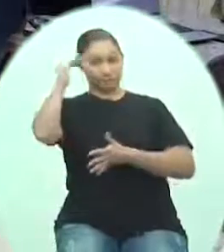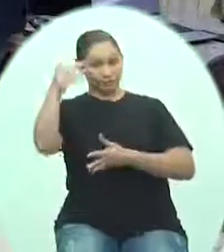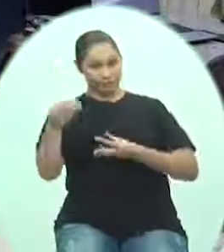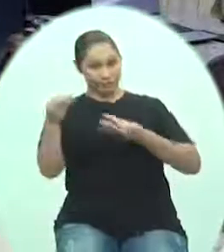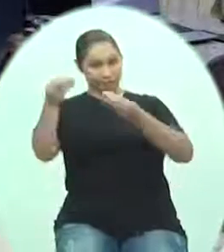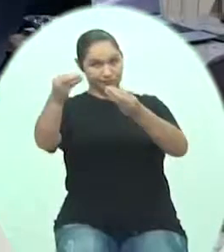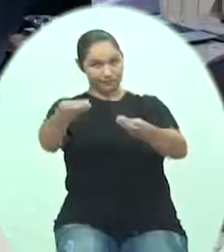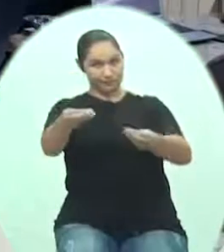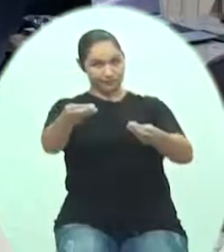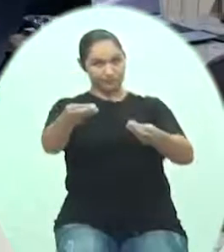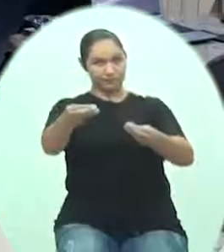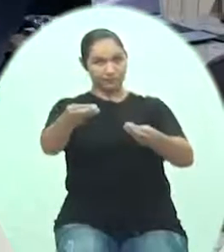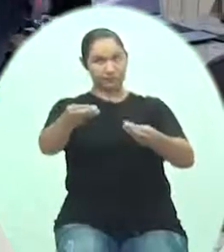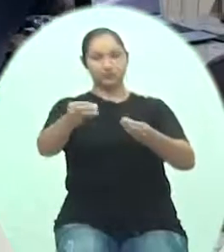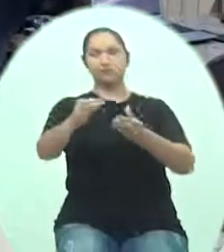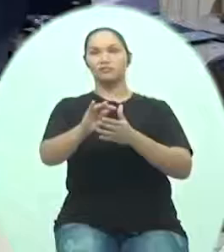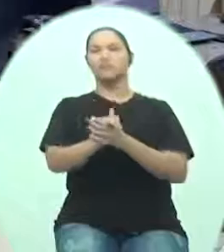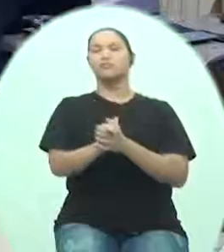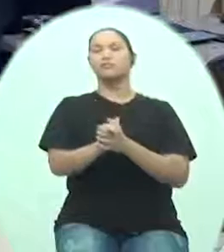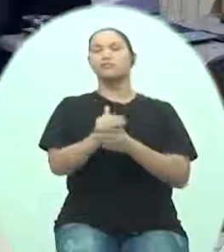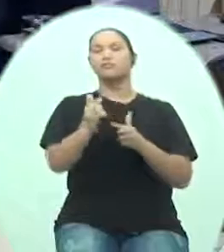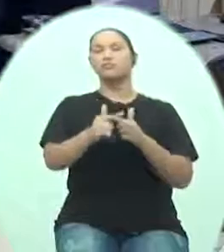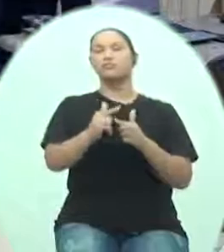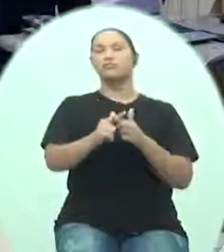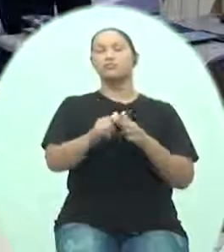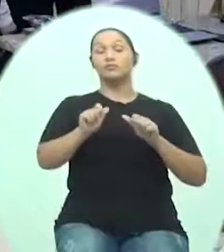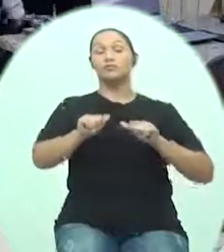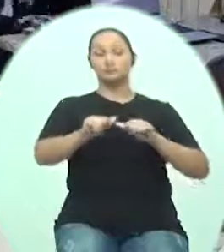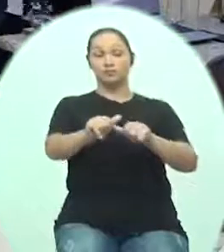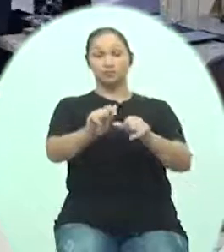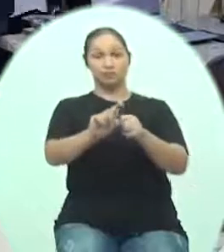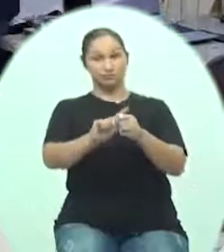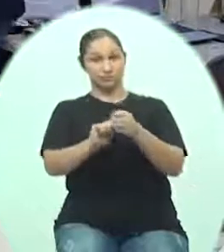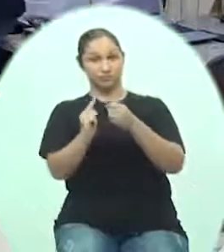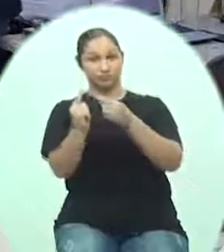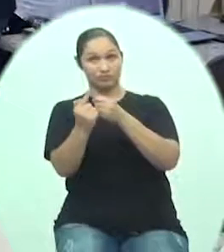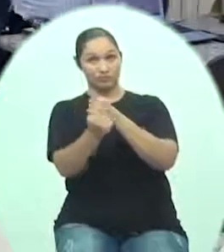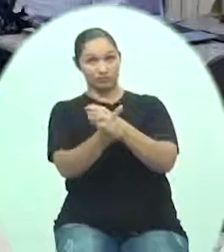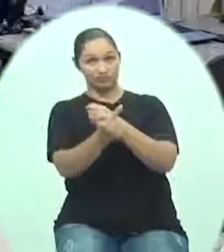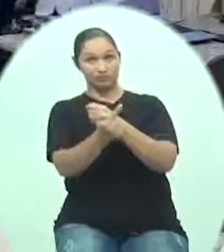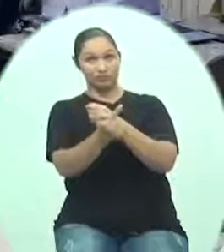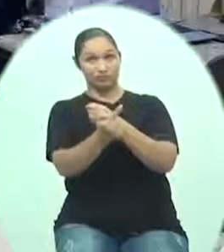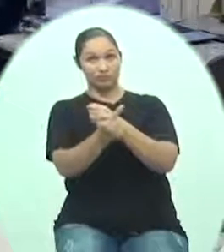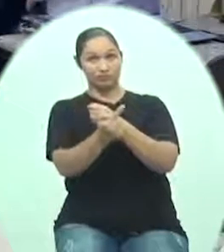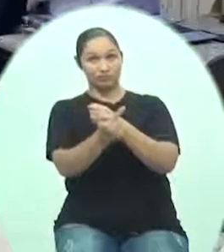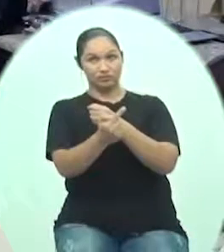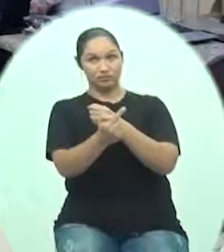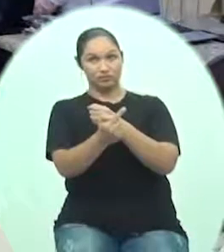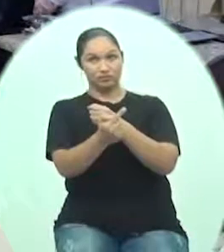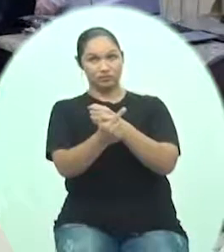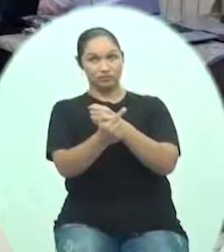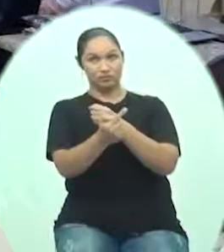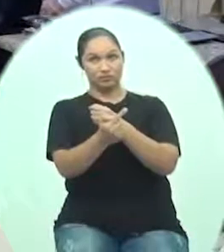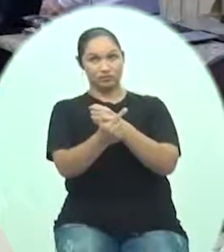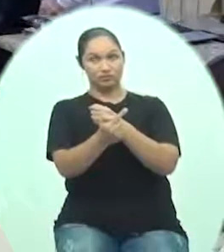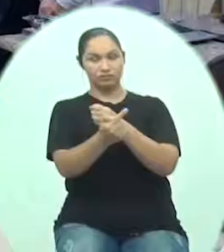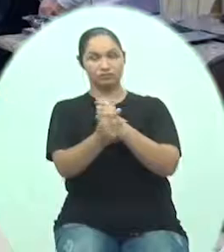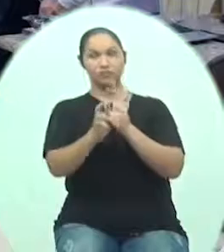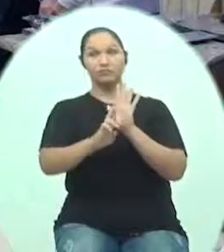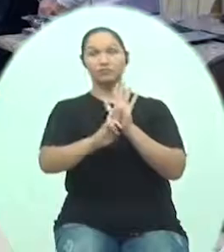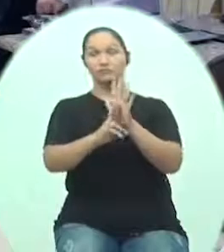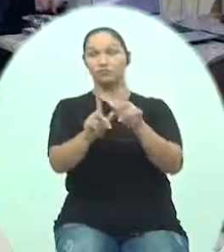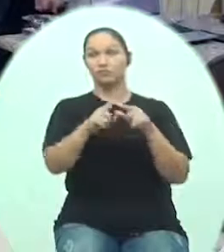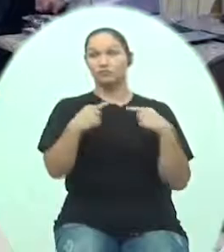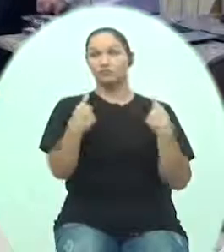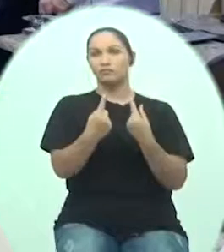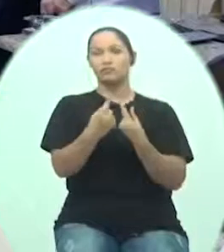aos nossos representantes do mercado gce e dizer que é paraa nossa casa é muito gratificante ter vocês aqui